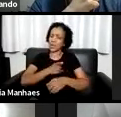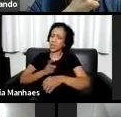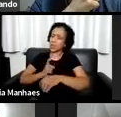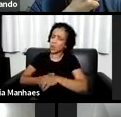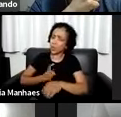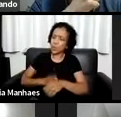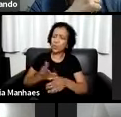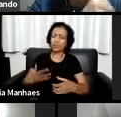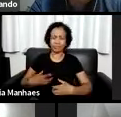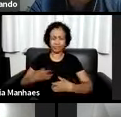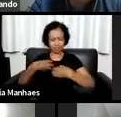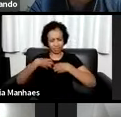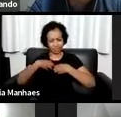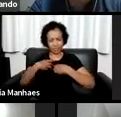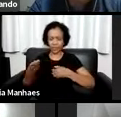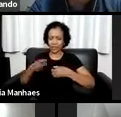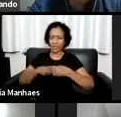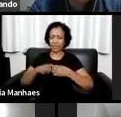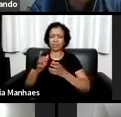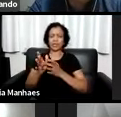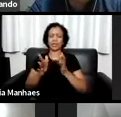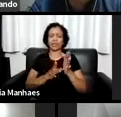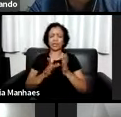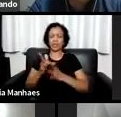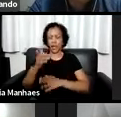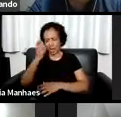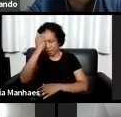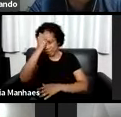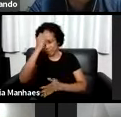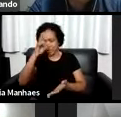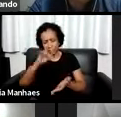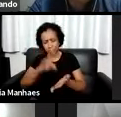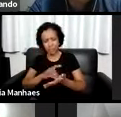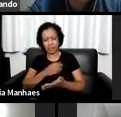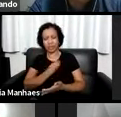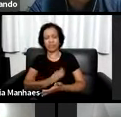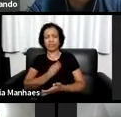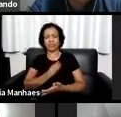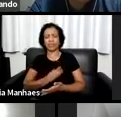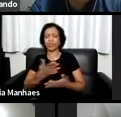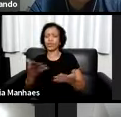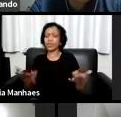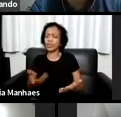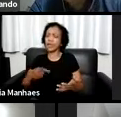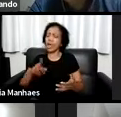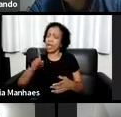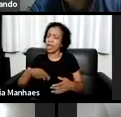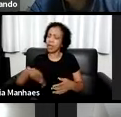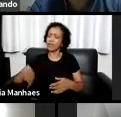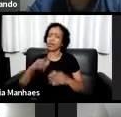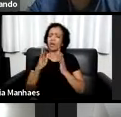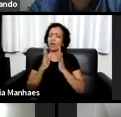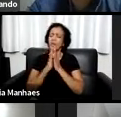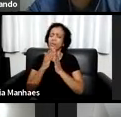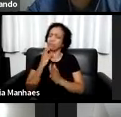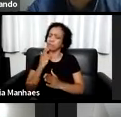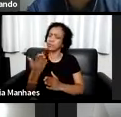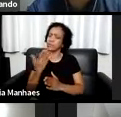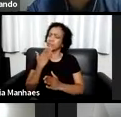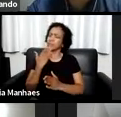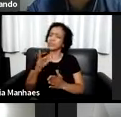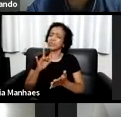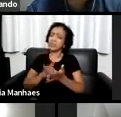sensibilidade, um quebrantamento, um arrependimento dos seus pecados. Nós oramos, Senhor, para que os